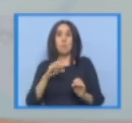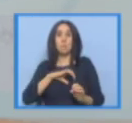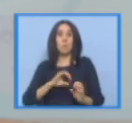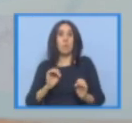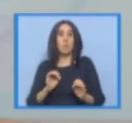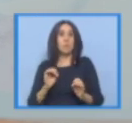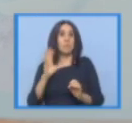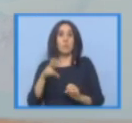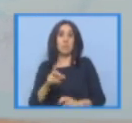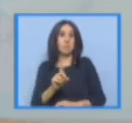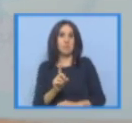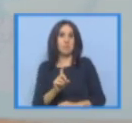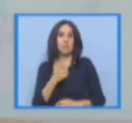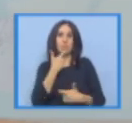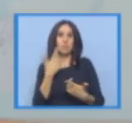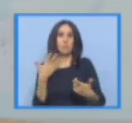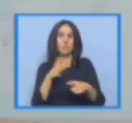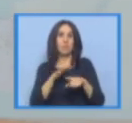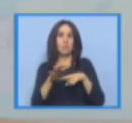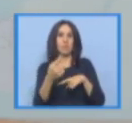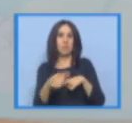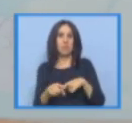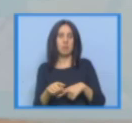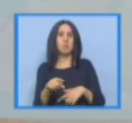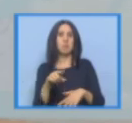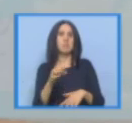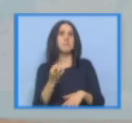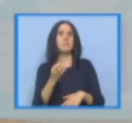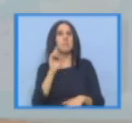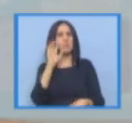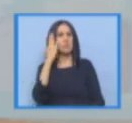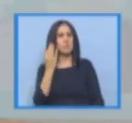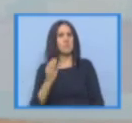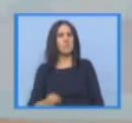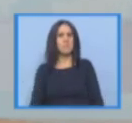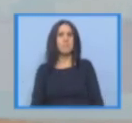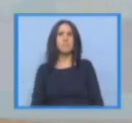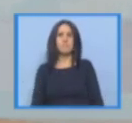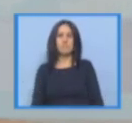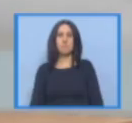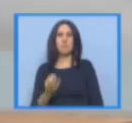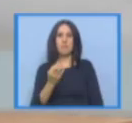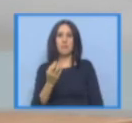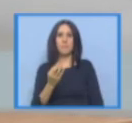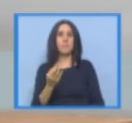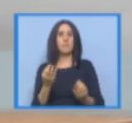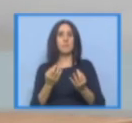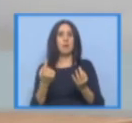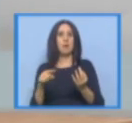rendimentos. E em tudo isto, esta questão é de grande importância, não é? Sim, é. E, aliás,